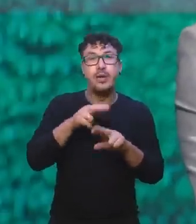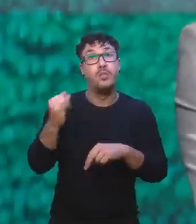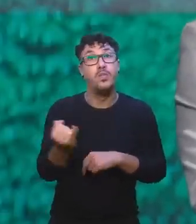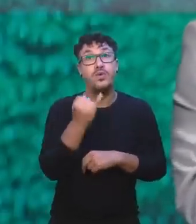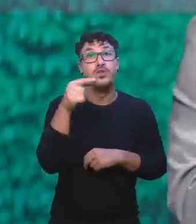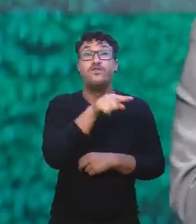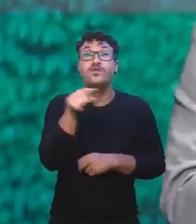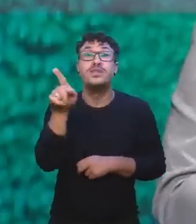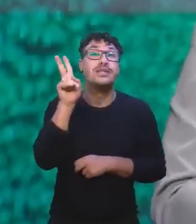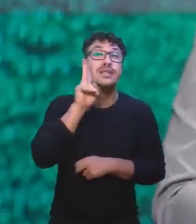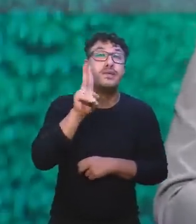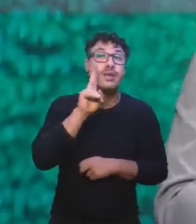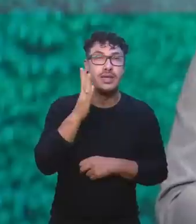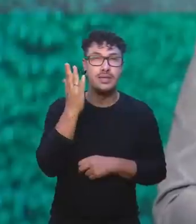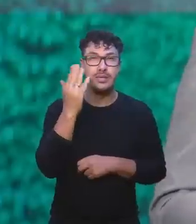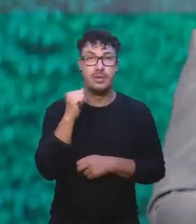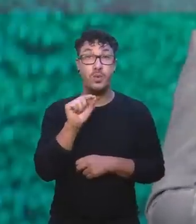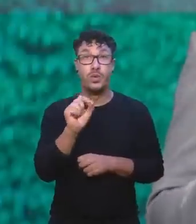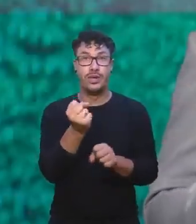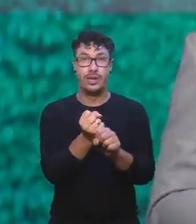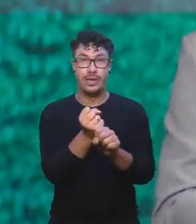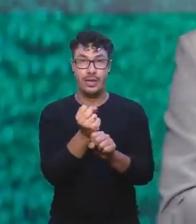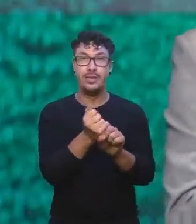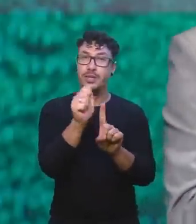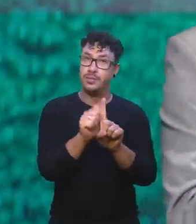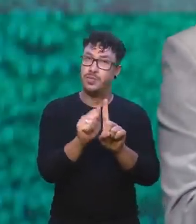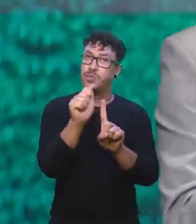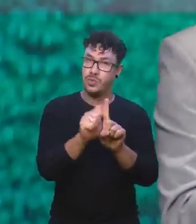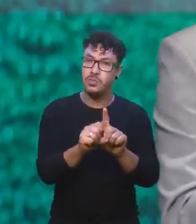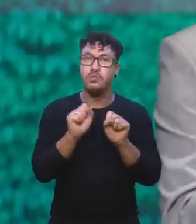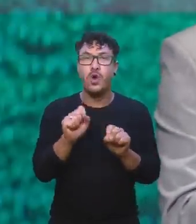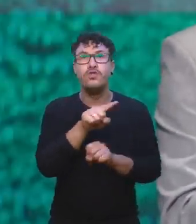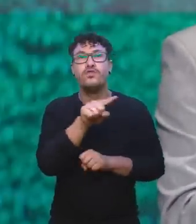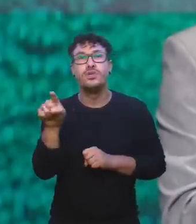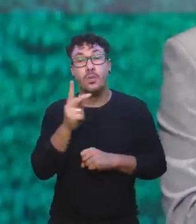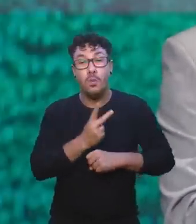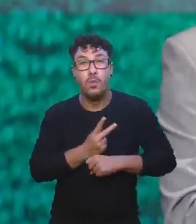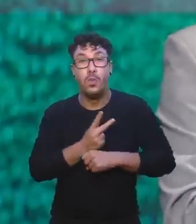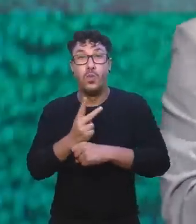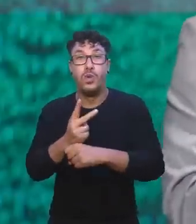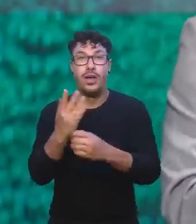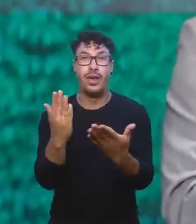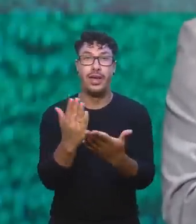exata. Muitos acompanhando pela internet, depois vão buscar a revista Espírita